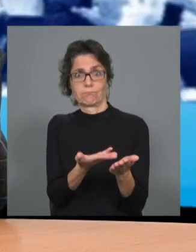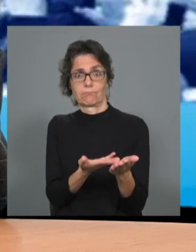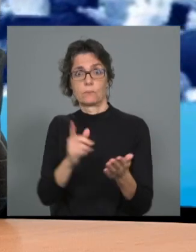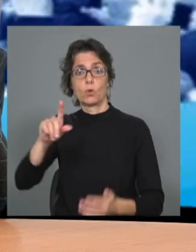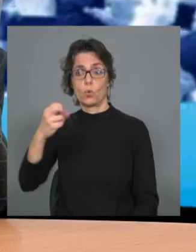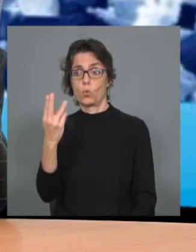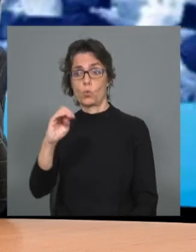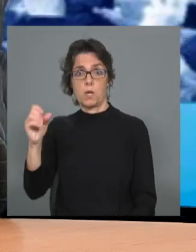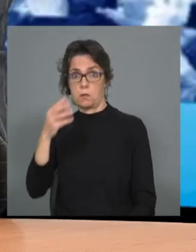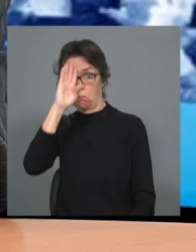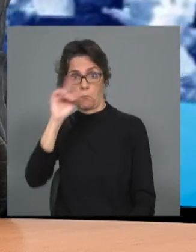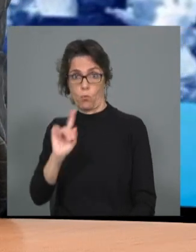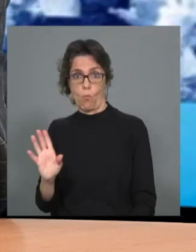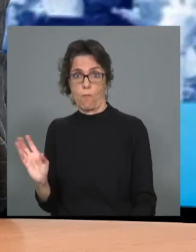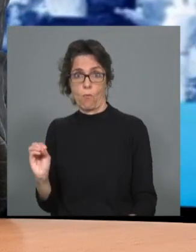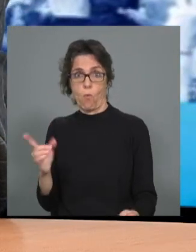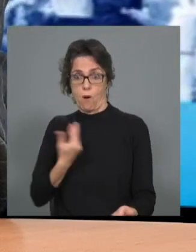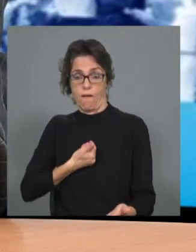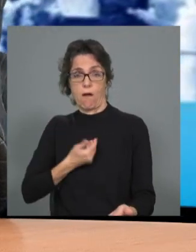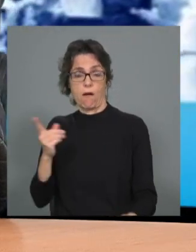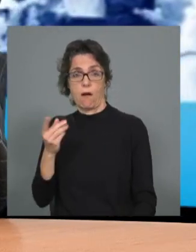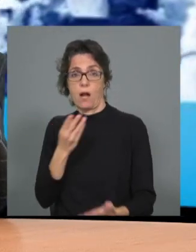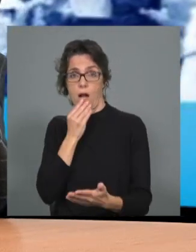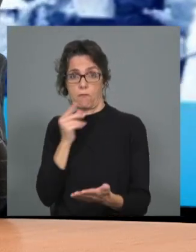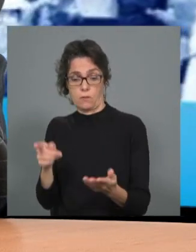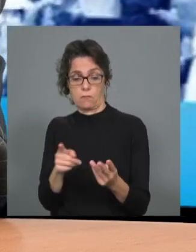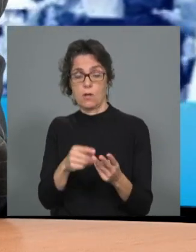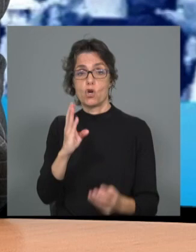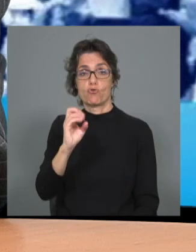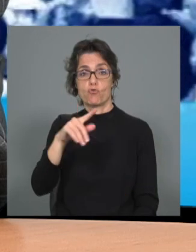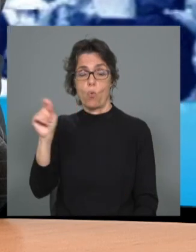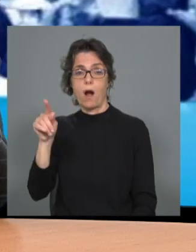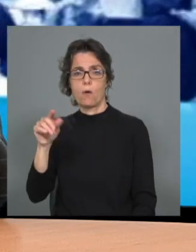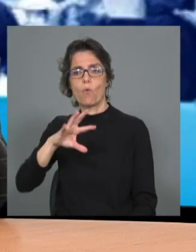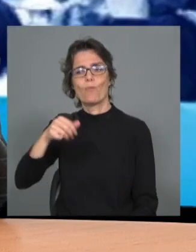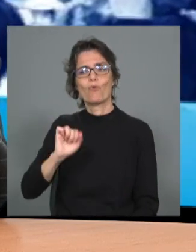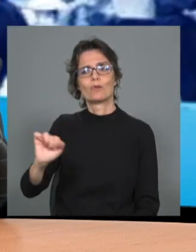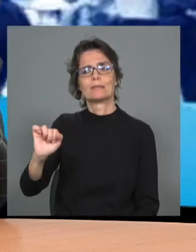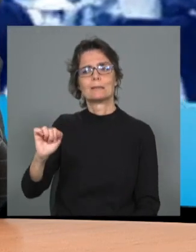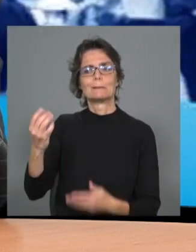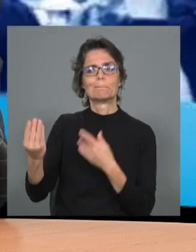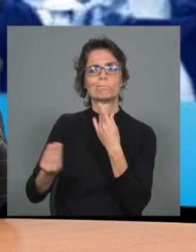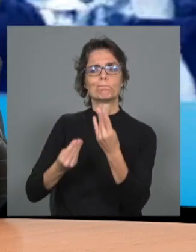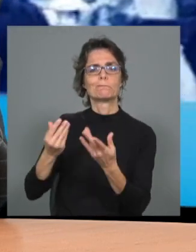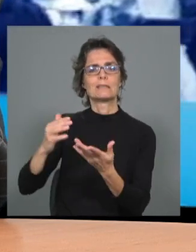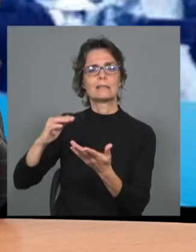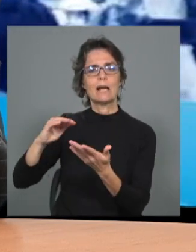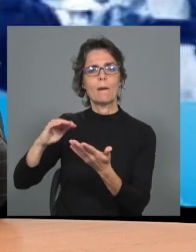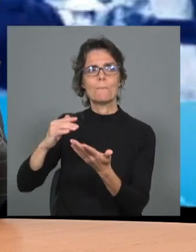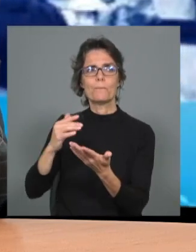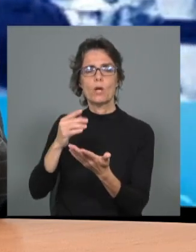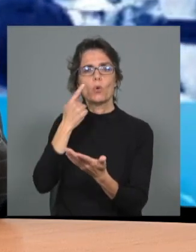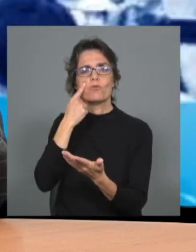é. João, o mundo em que ele gravita é um mundo fora da realidade